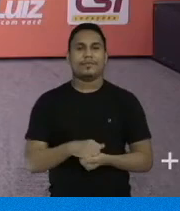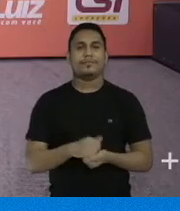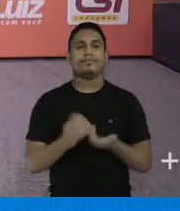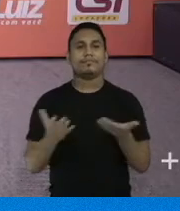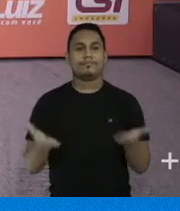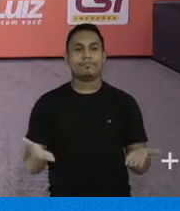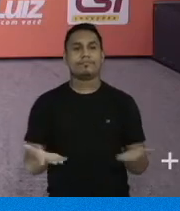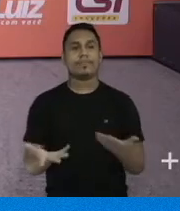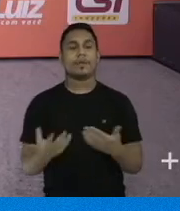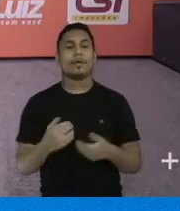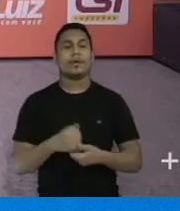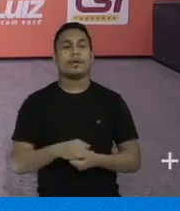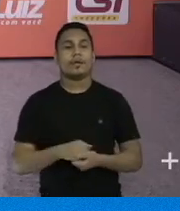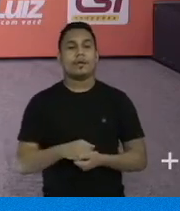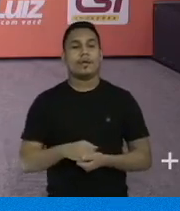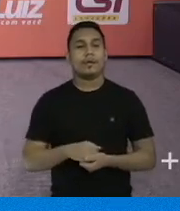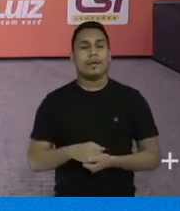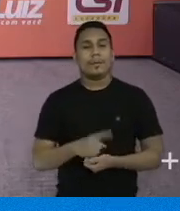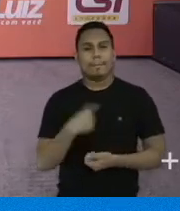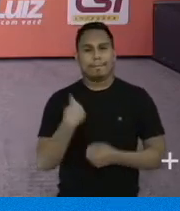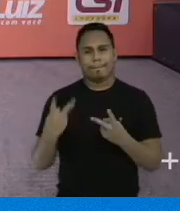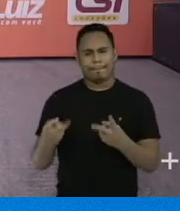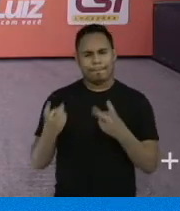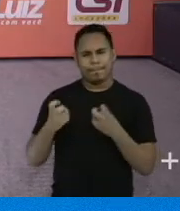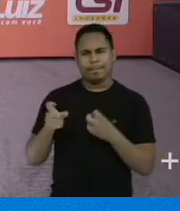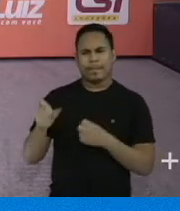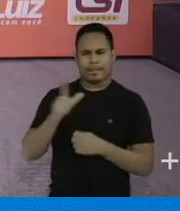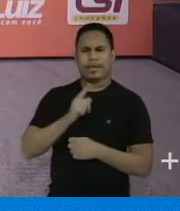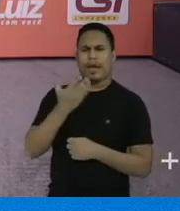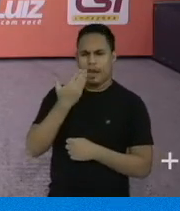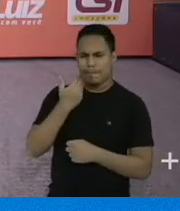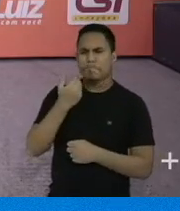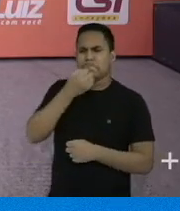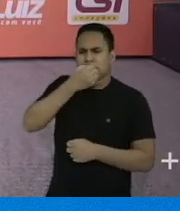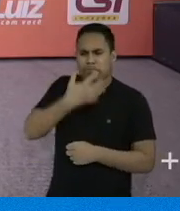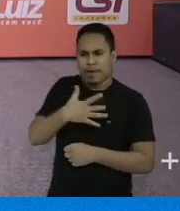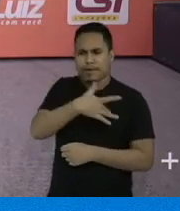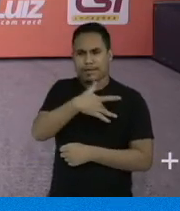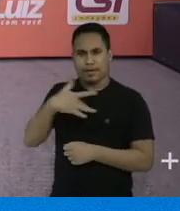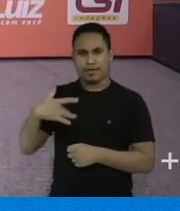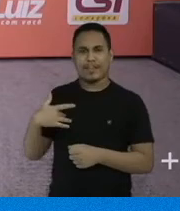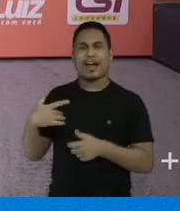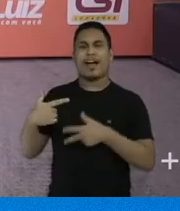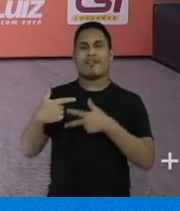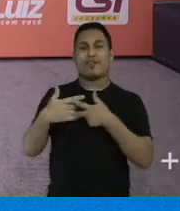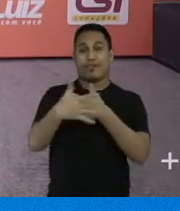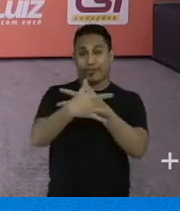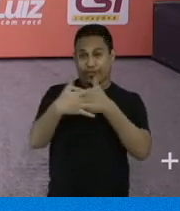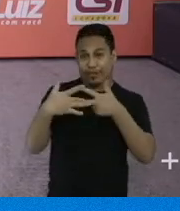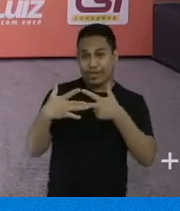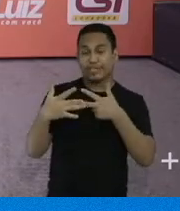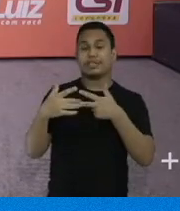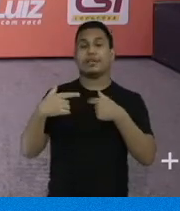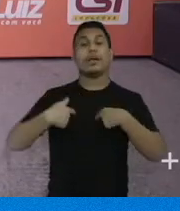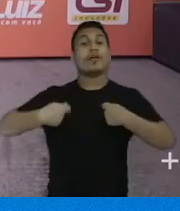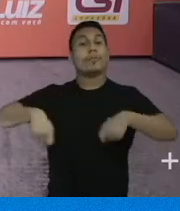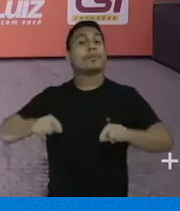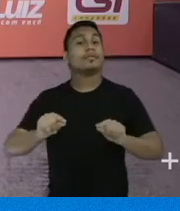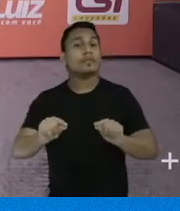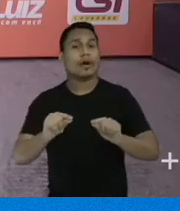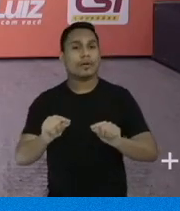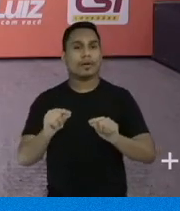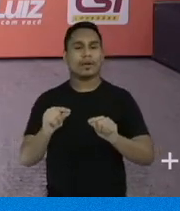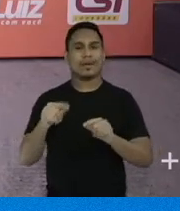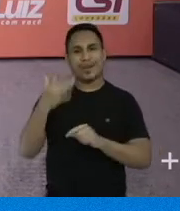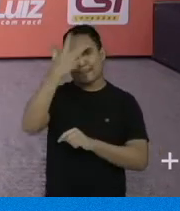dentro disso, aí a gente vê alimentação adequada. Para alimentação adequada, eu vou precisar de um nutricionista, do